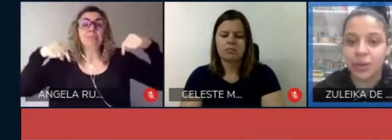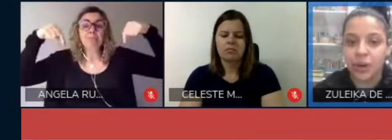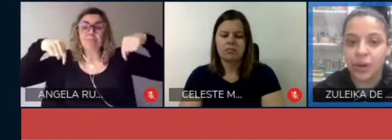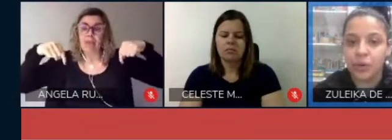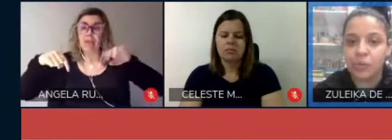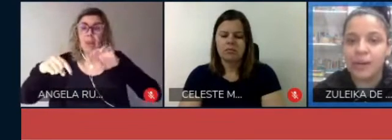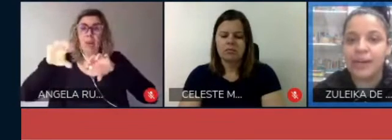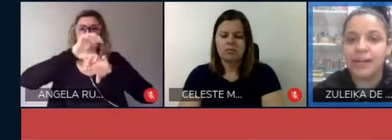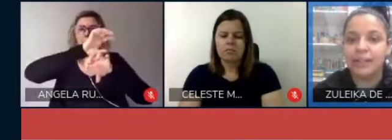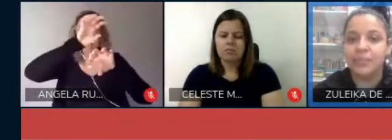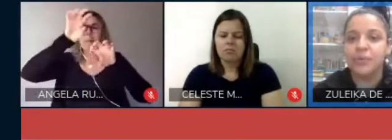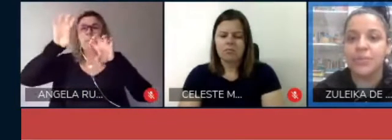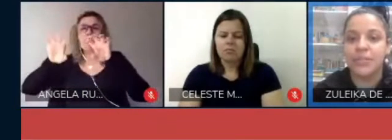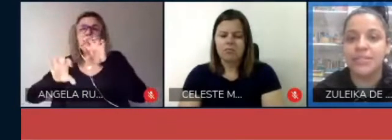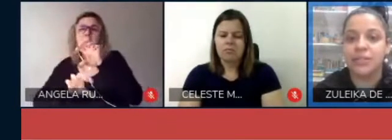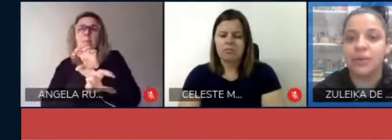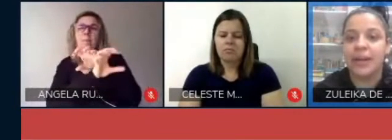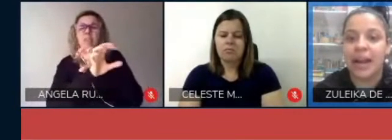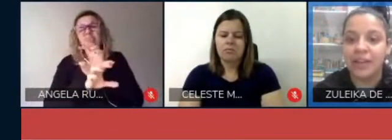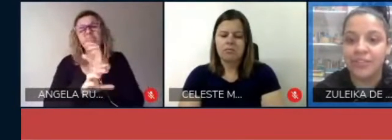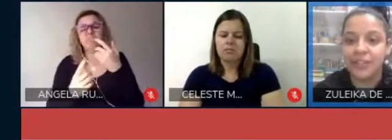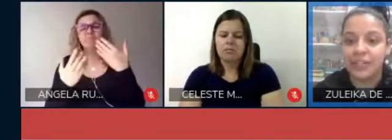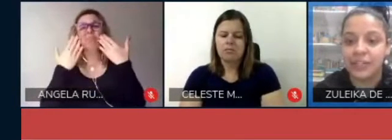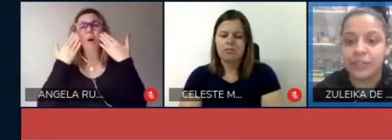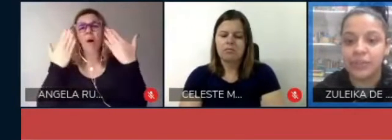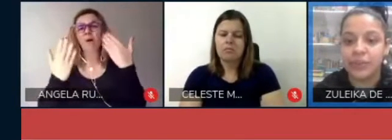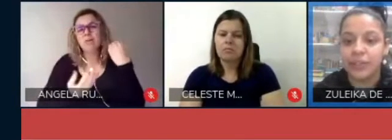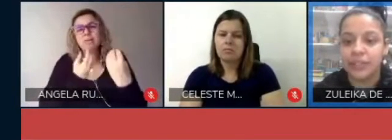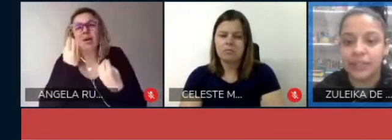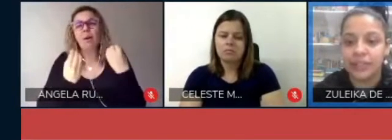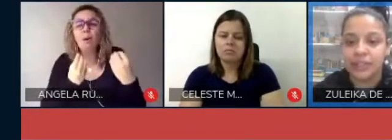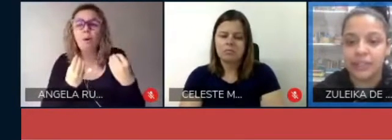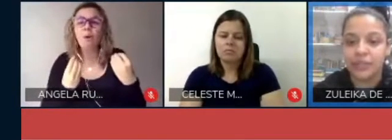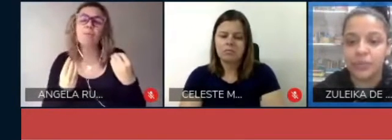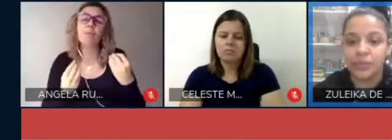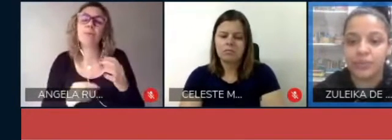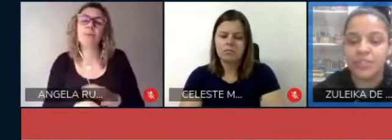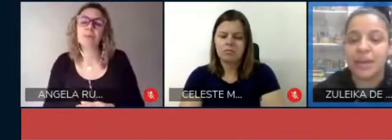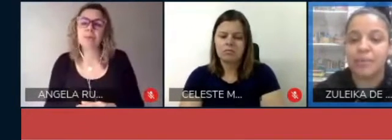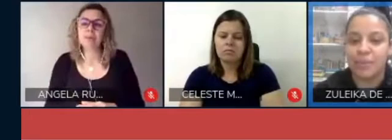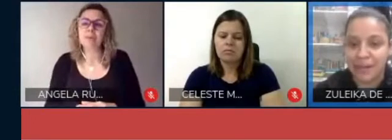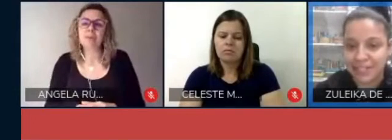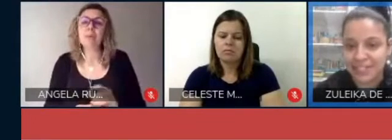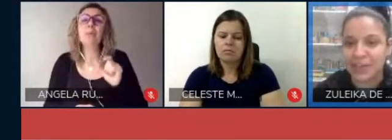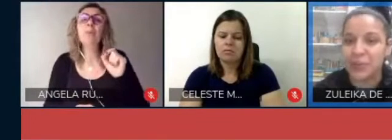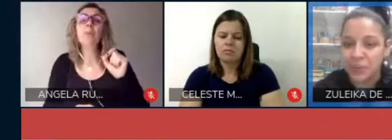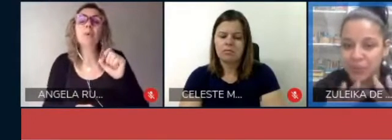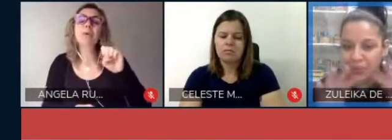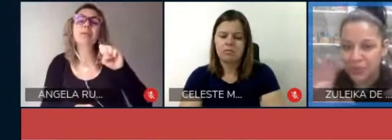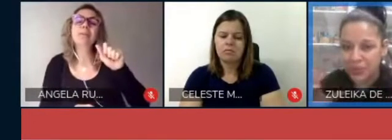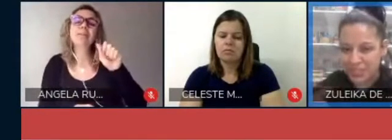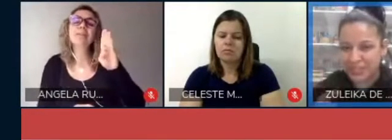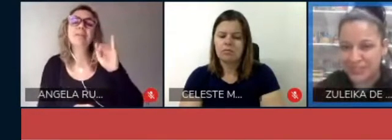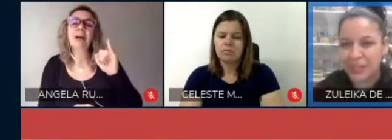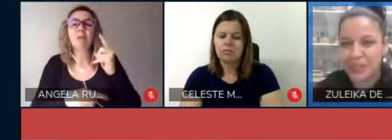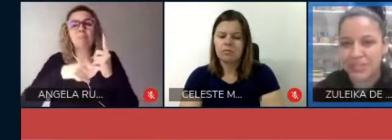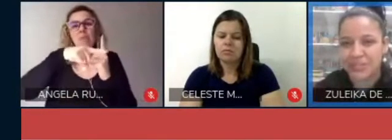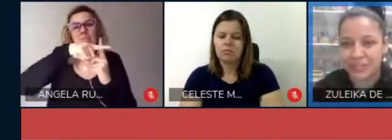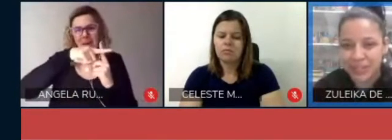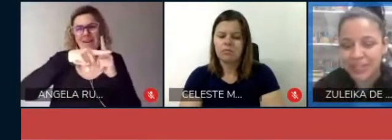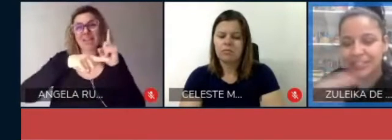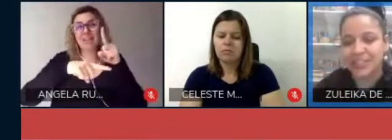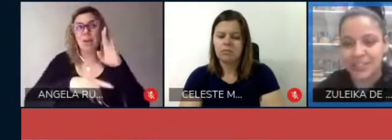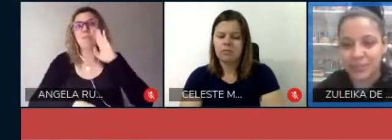Aqui é só uma demonstração gráfica do que o Sabe Mais, que é o centro